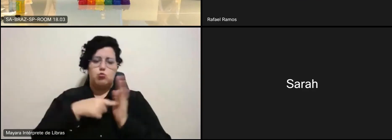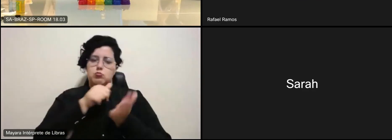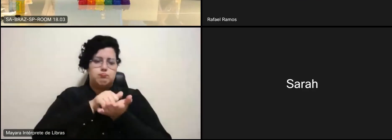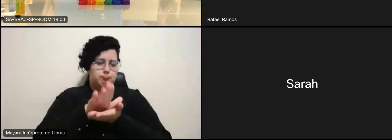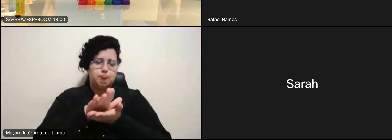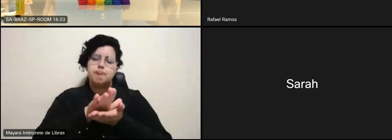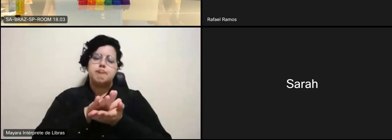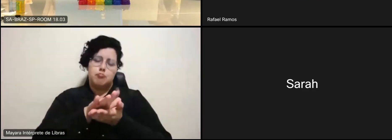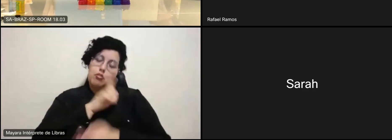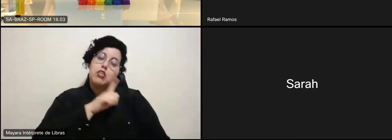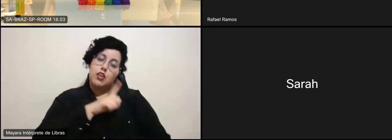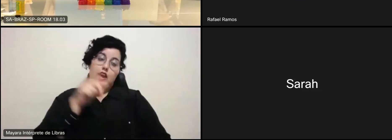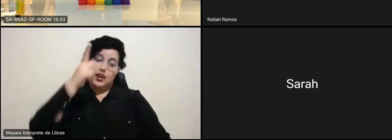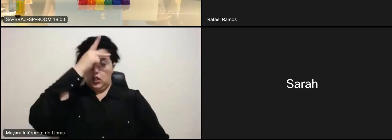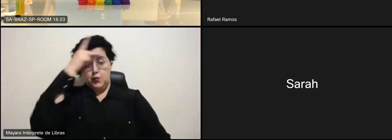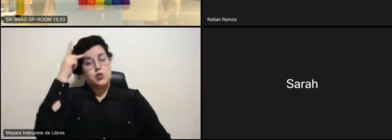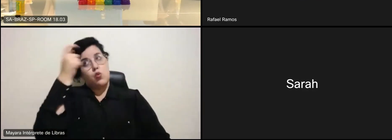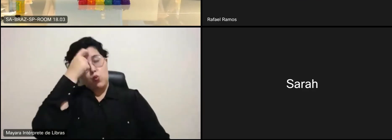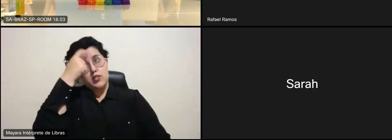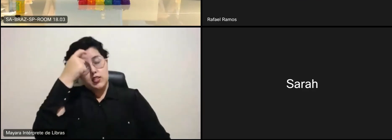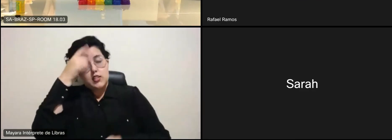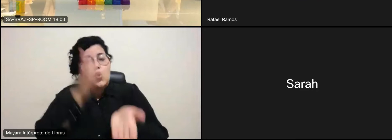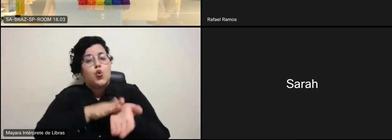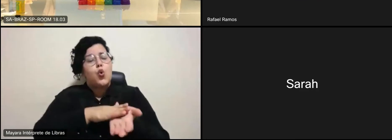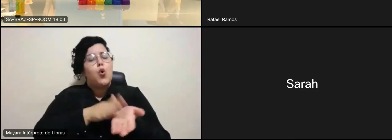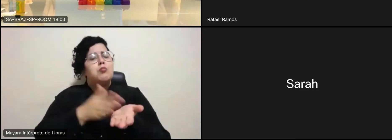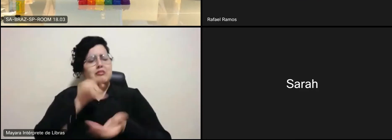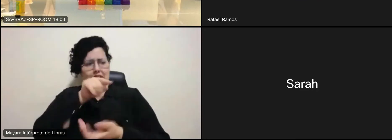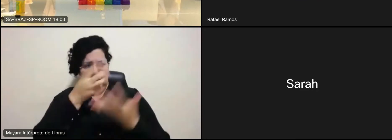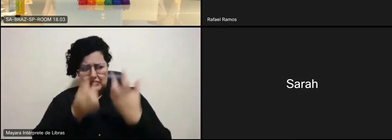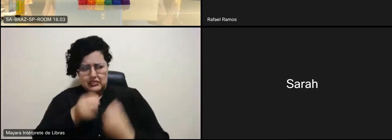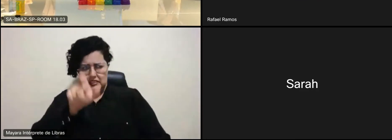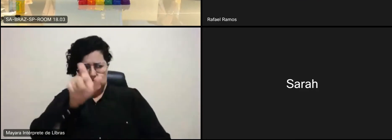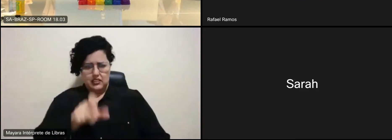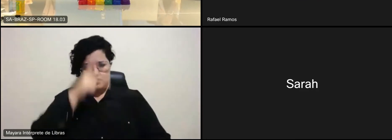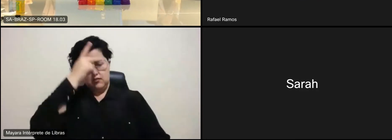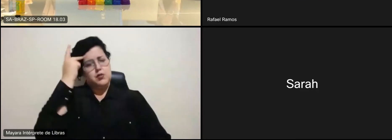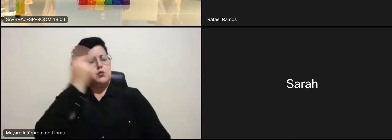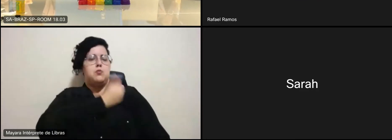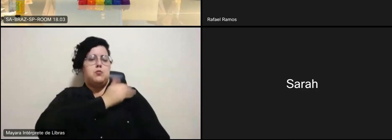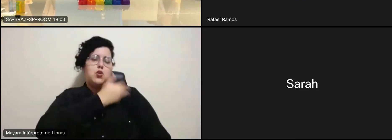olhar diferenciado, né, de uma forma de cobrar as empresas, né? Hoje nenhuma empresa quer mais ser vista